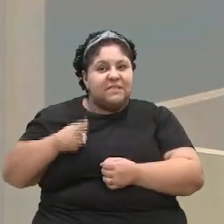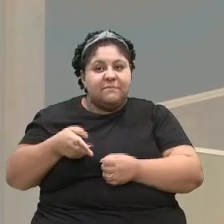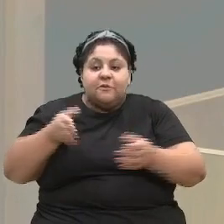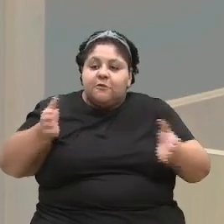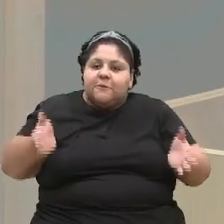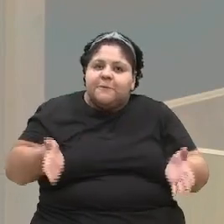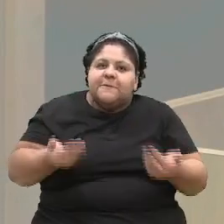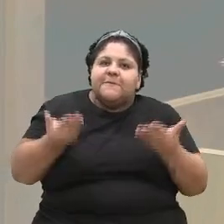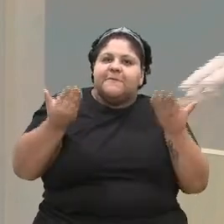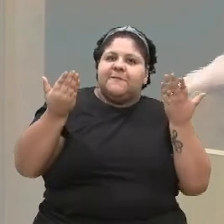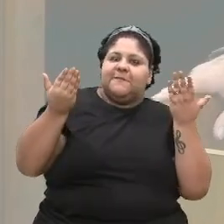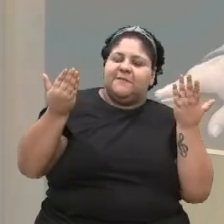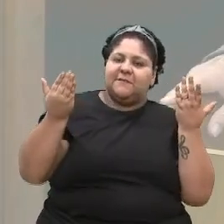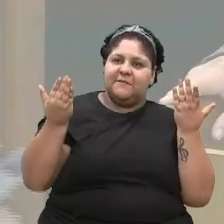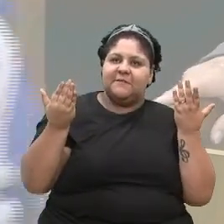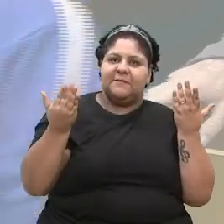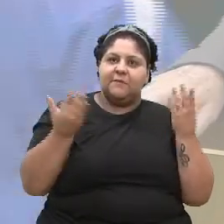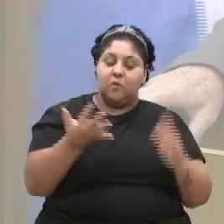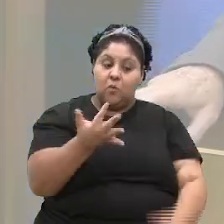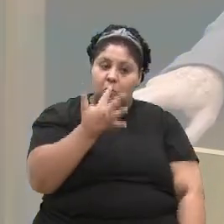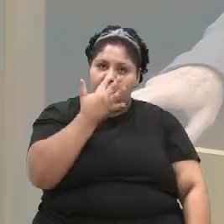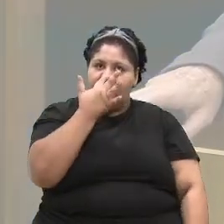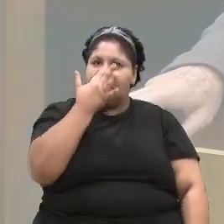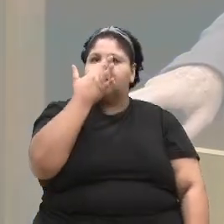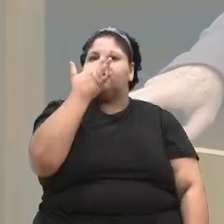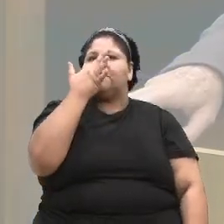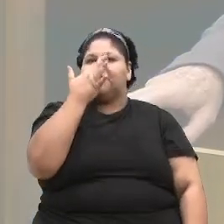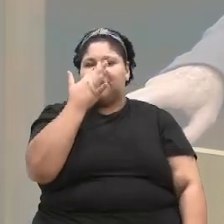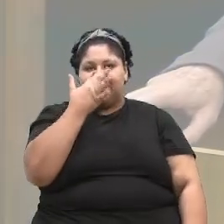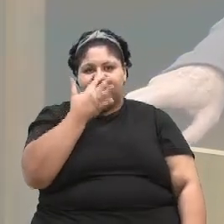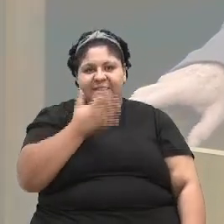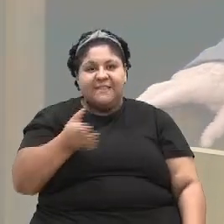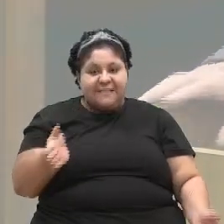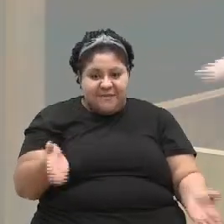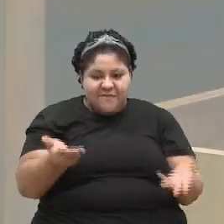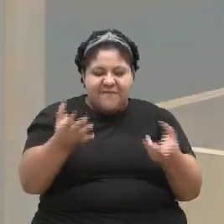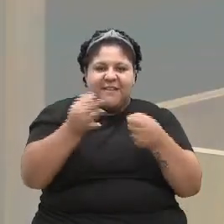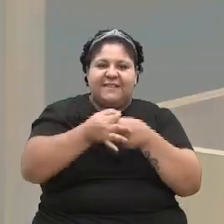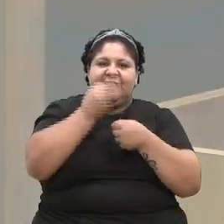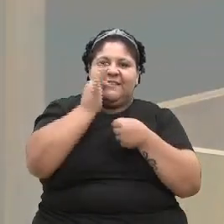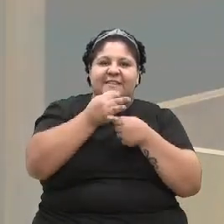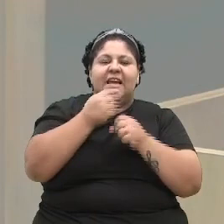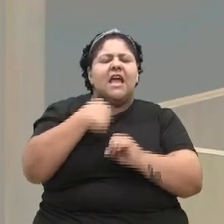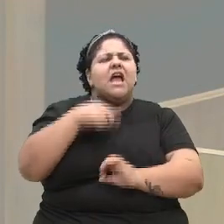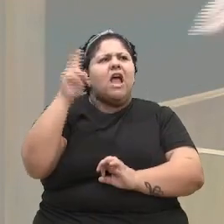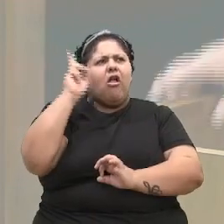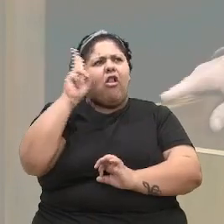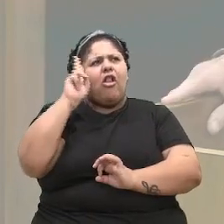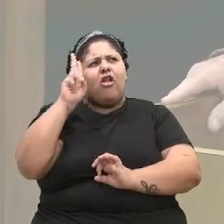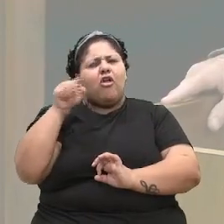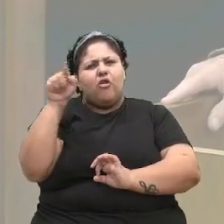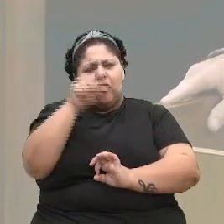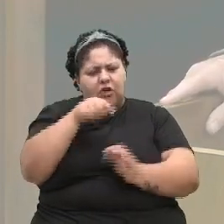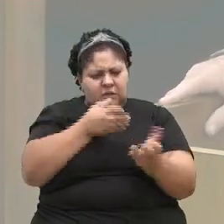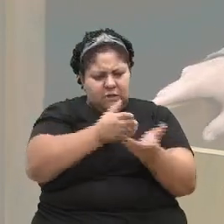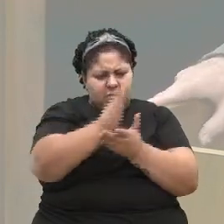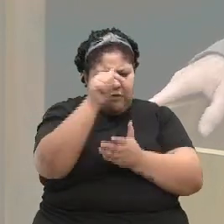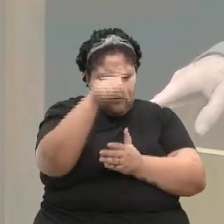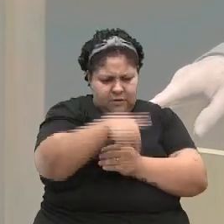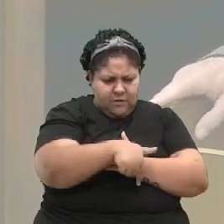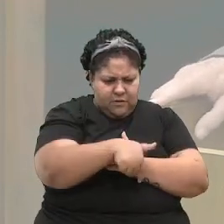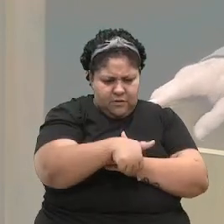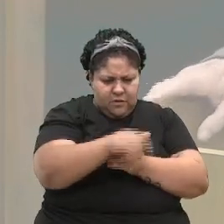entusiasta, sempre fui um admirador e um incentivador da festa da uva. Eu lembro quando nós aprovamos aqui o aporte de